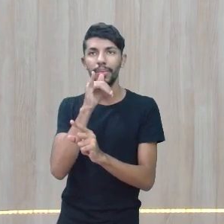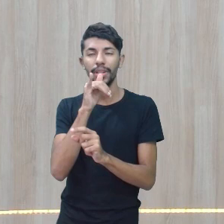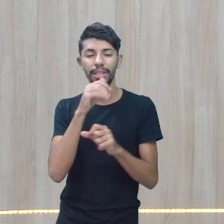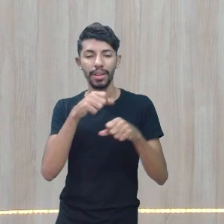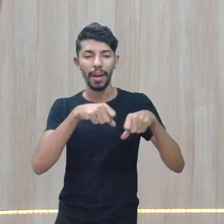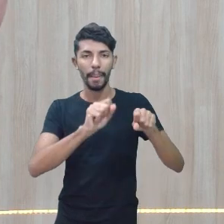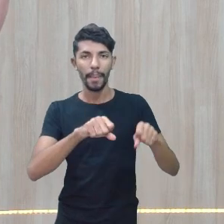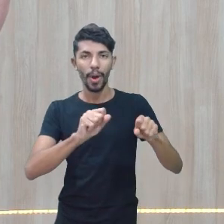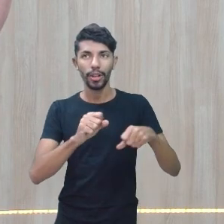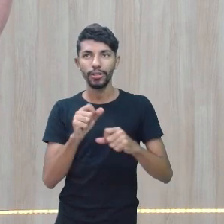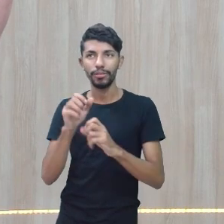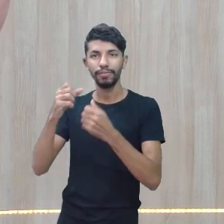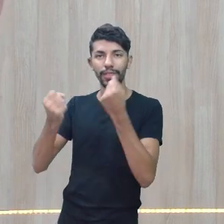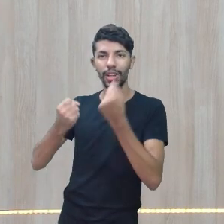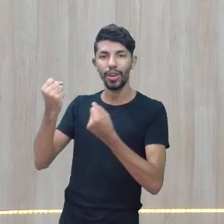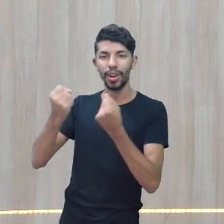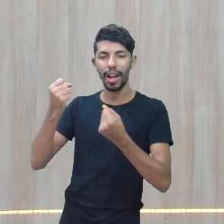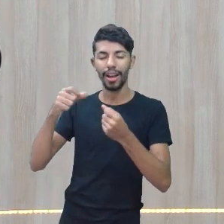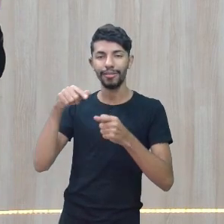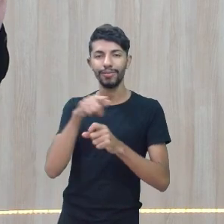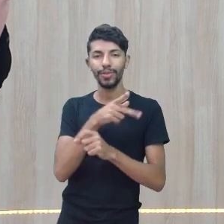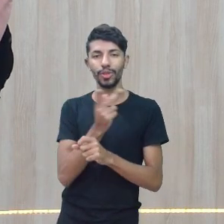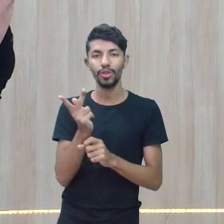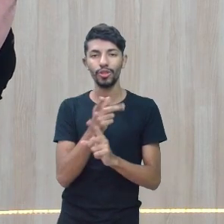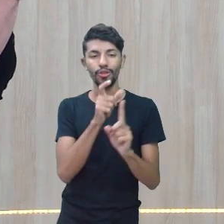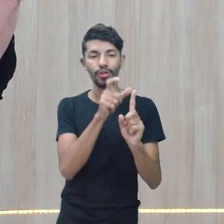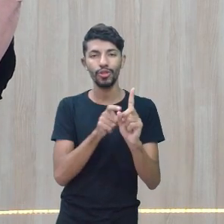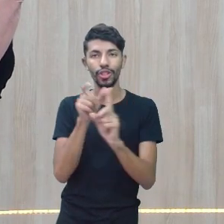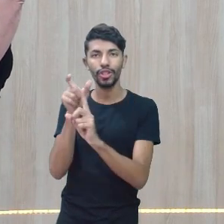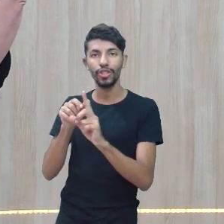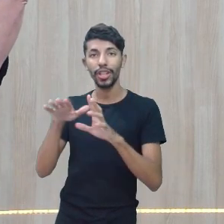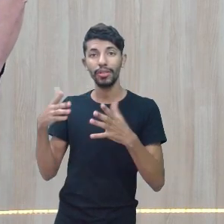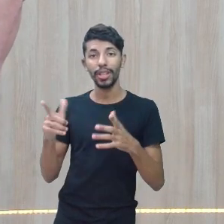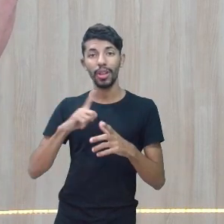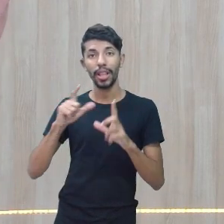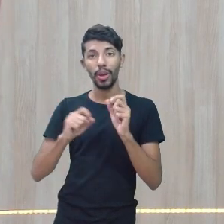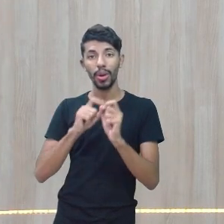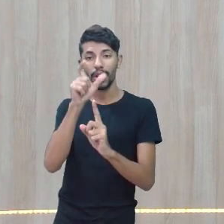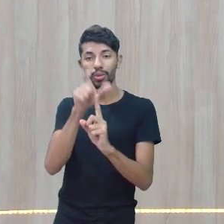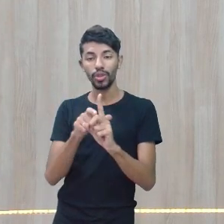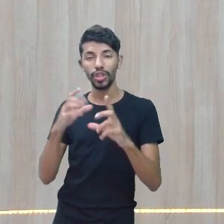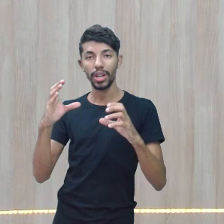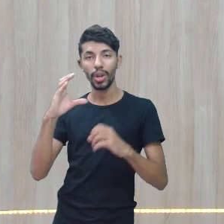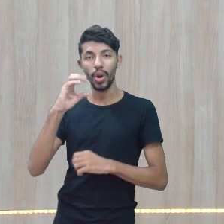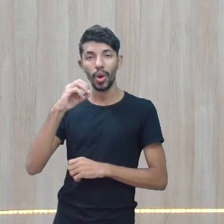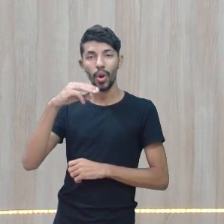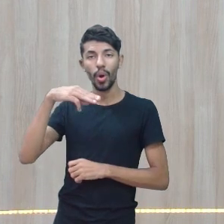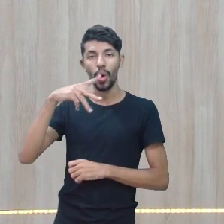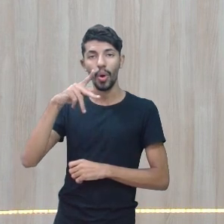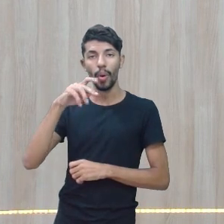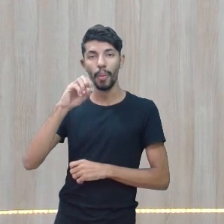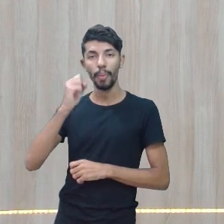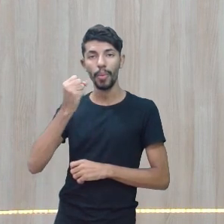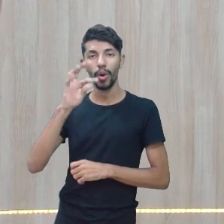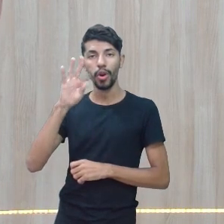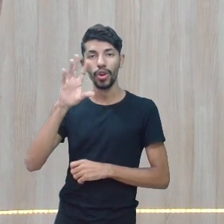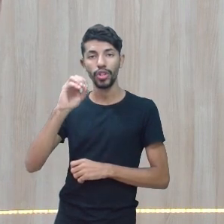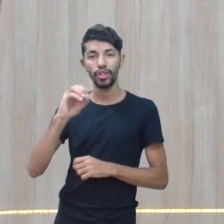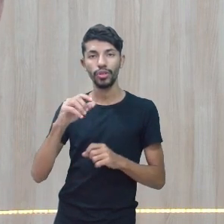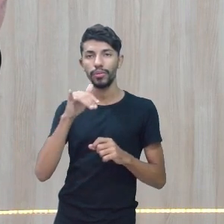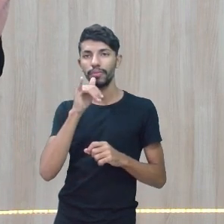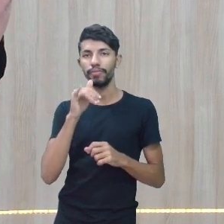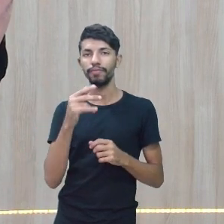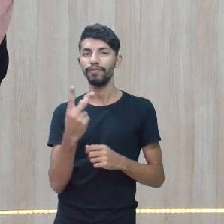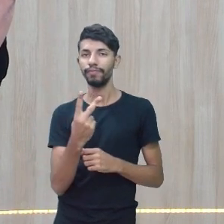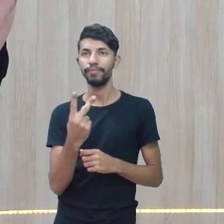sujeito composto. E então, nós temos um sujeito composto antes do verbo,